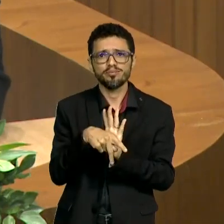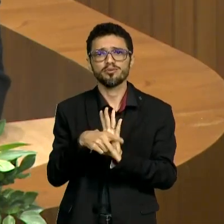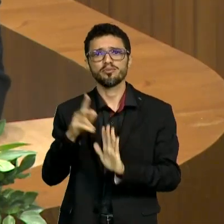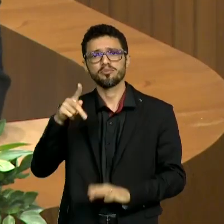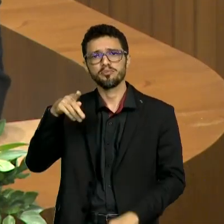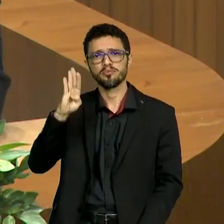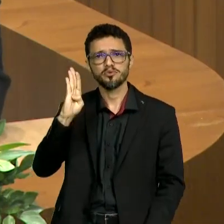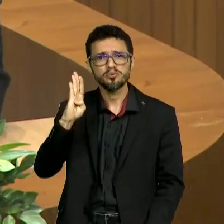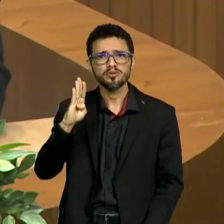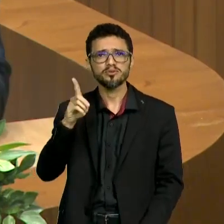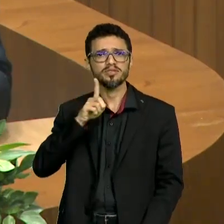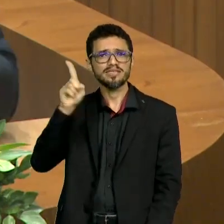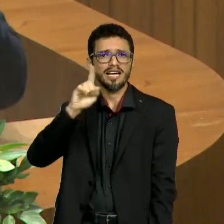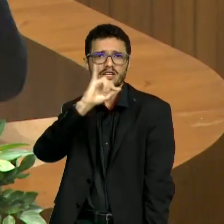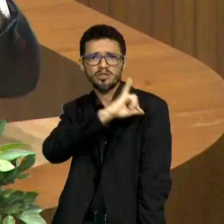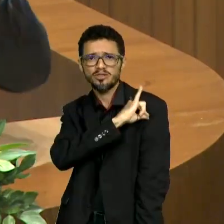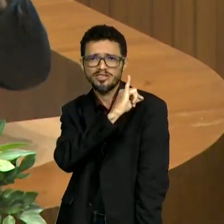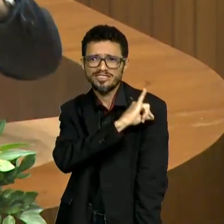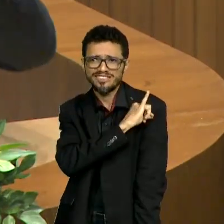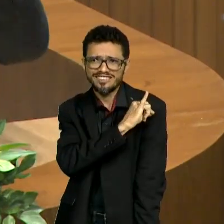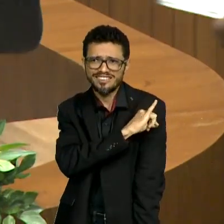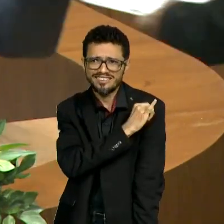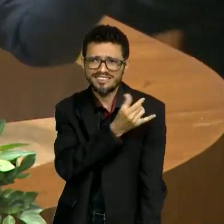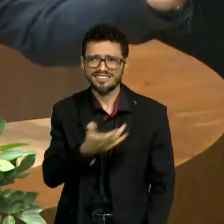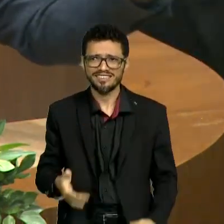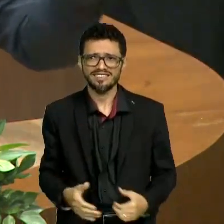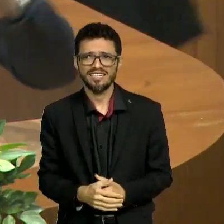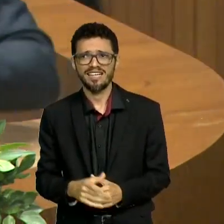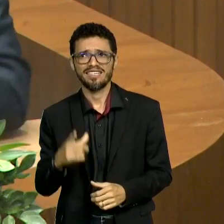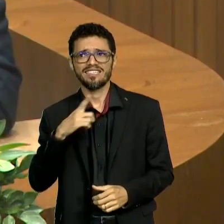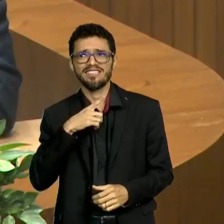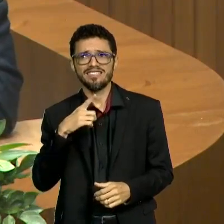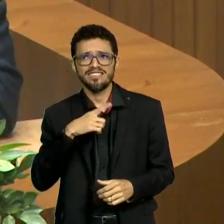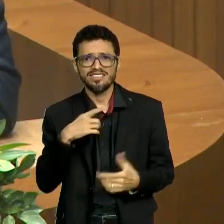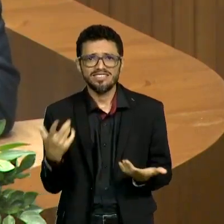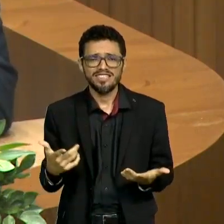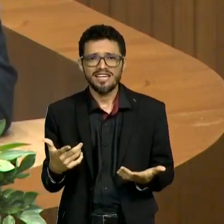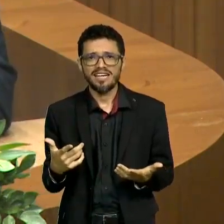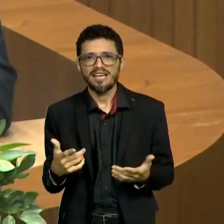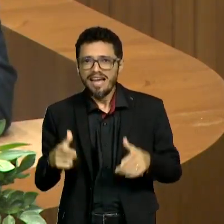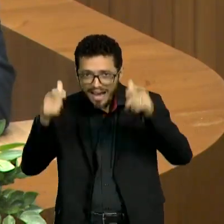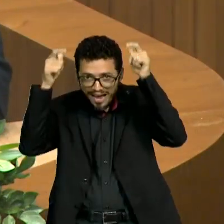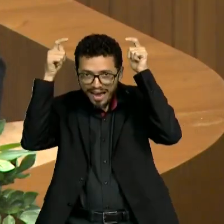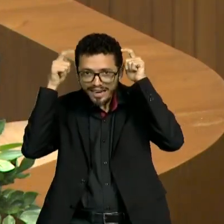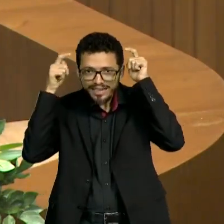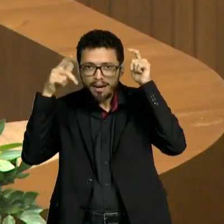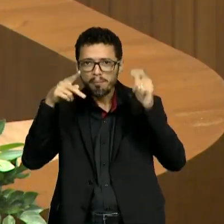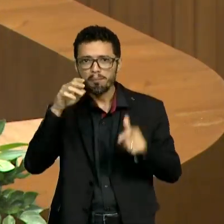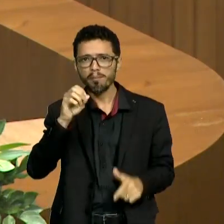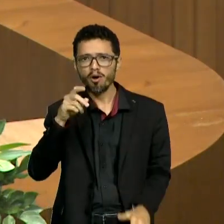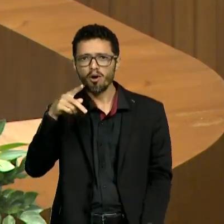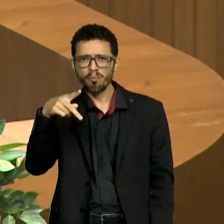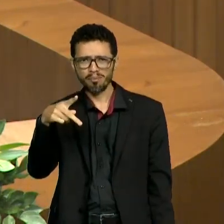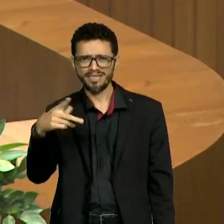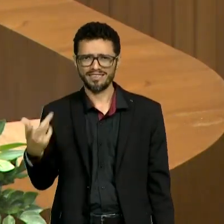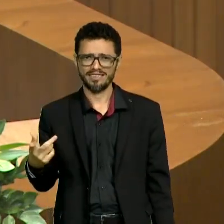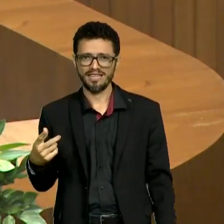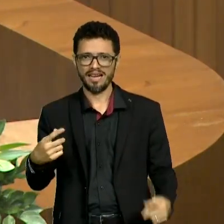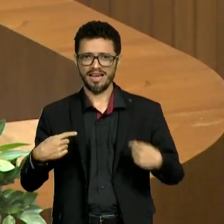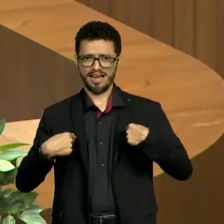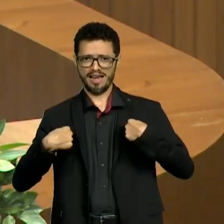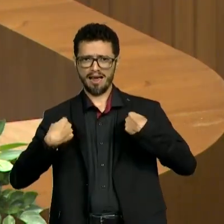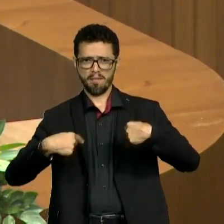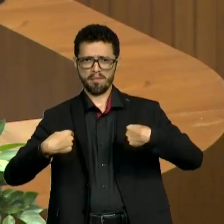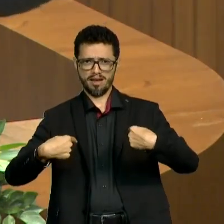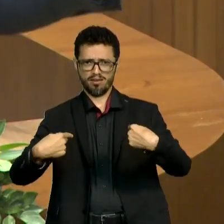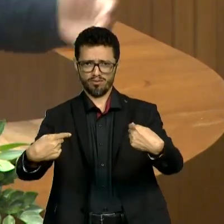Janeiro, dessa tal dita como rainha do pop, a Madonna. Que coisa mais horrível